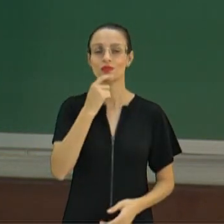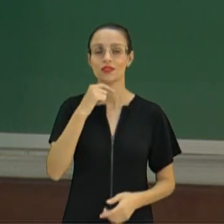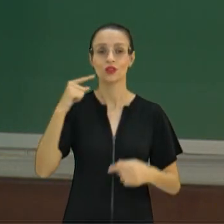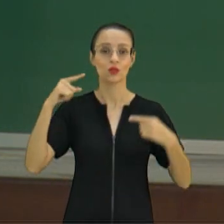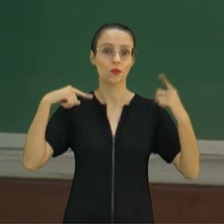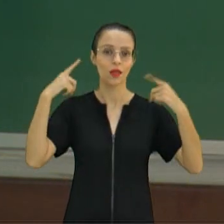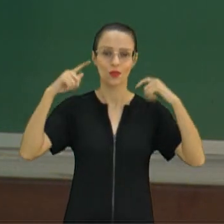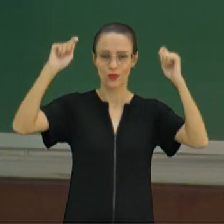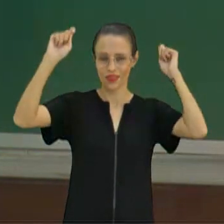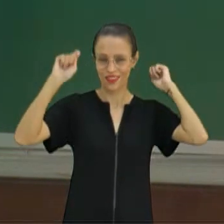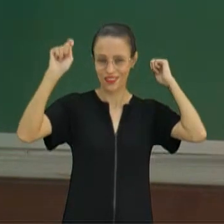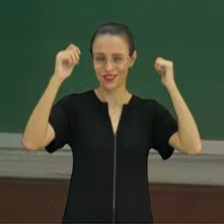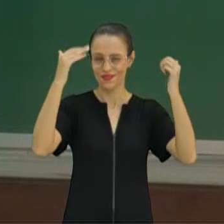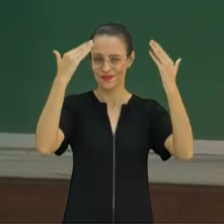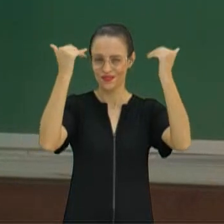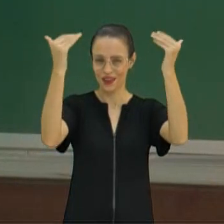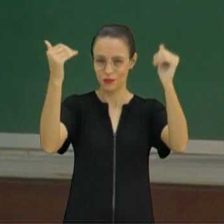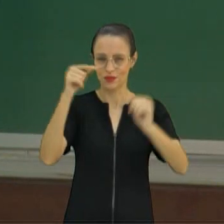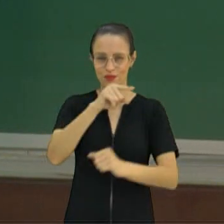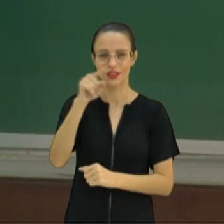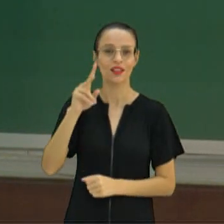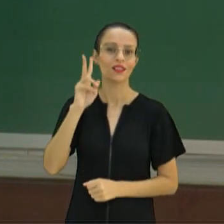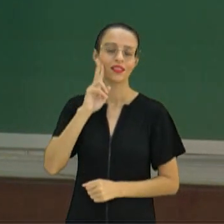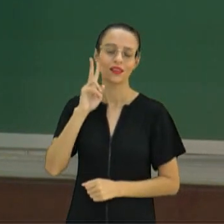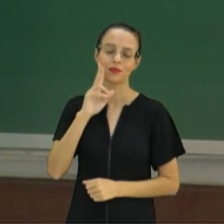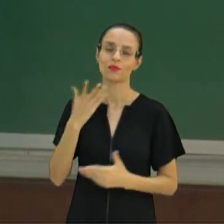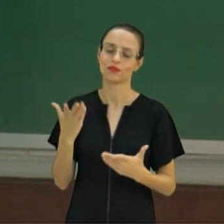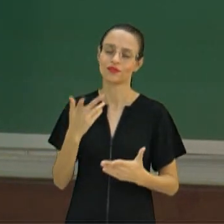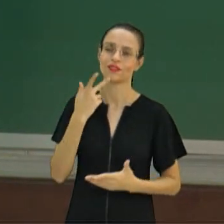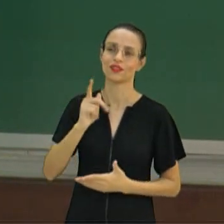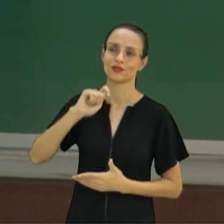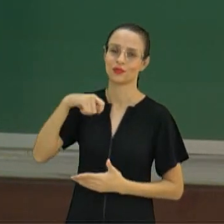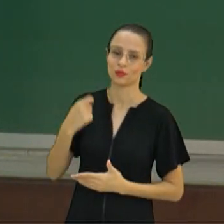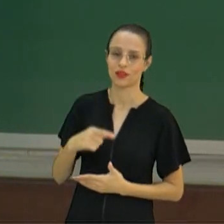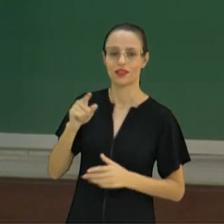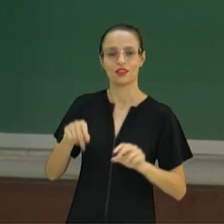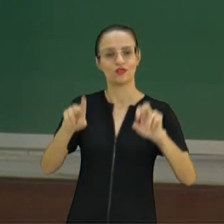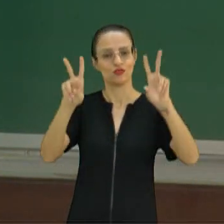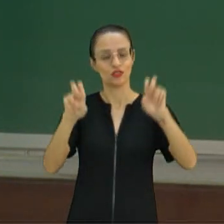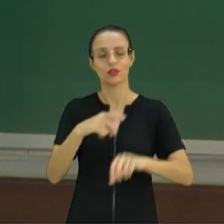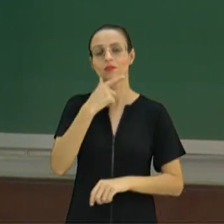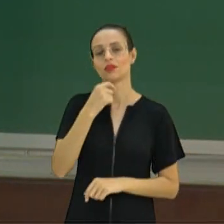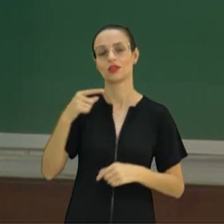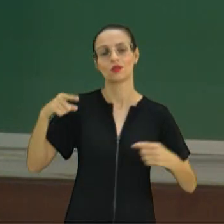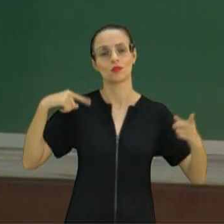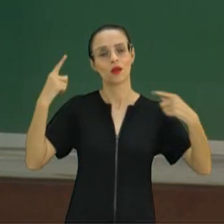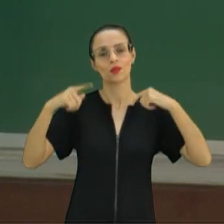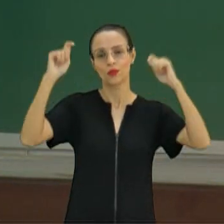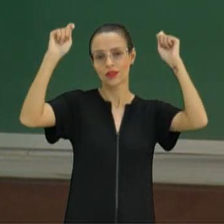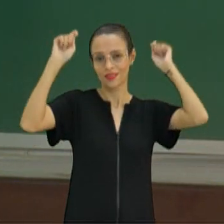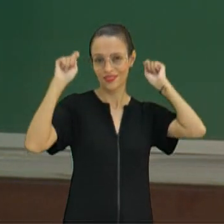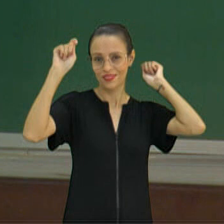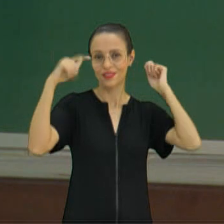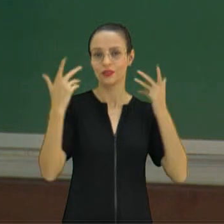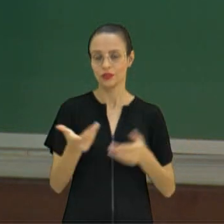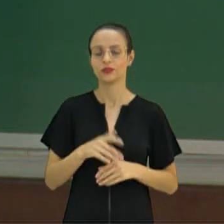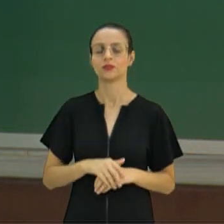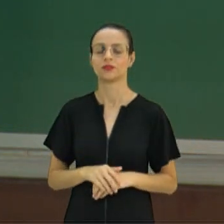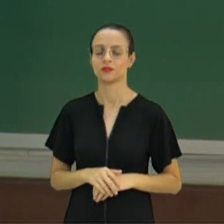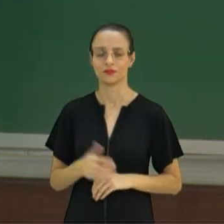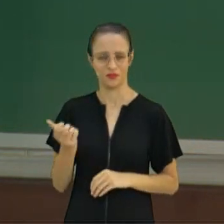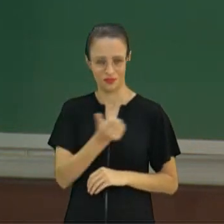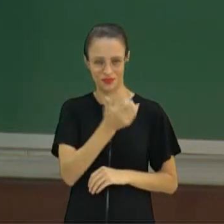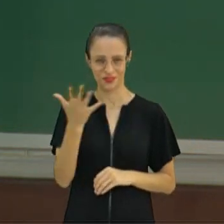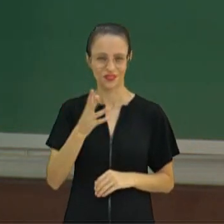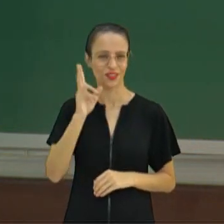obra principal, que muitos lembram dele quando falam desse título, ou vice-versa, quando falam do título, Menino Maluquinho, muitos